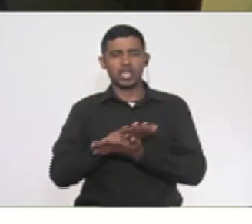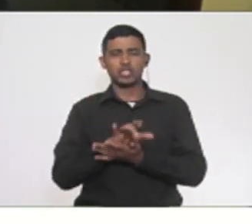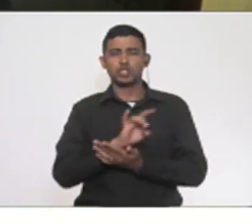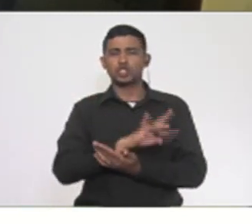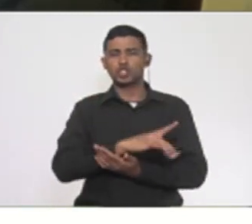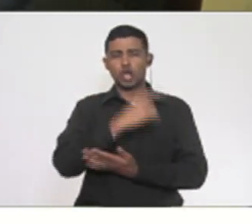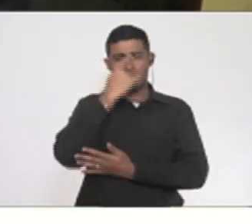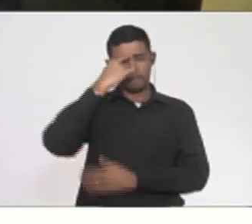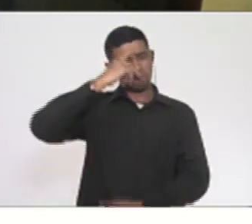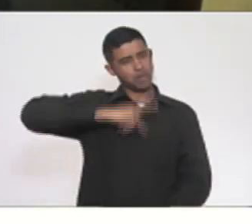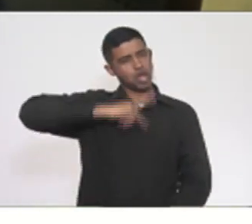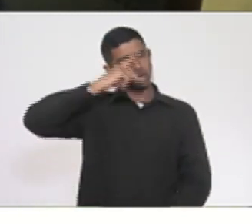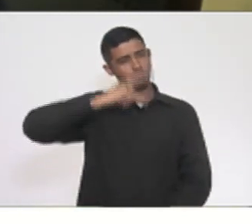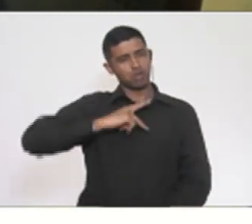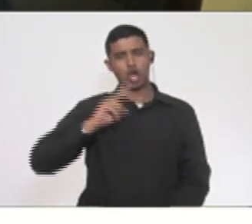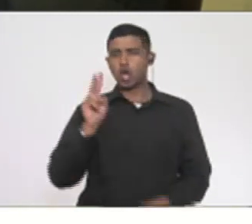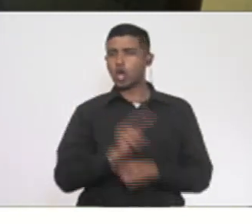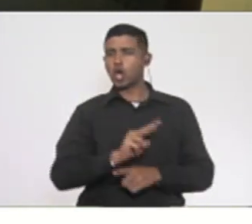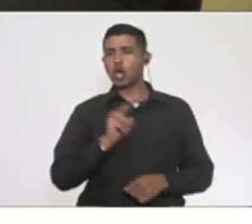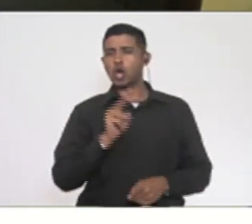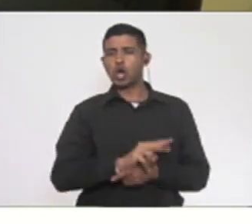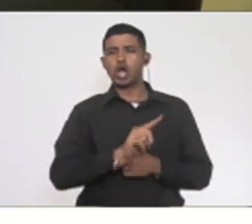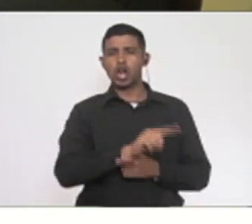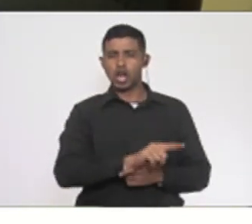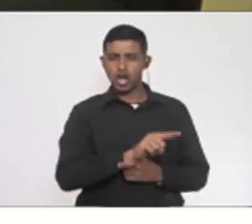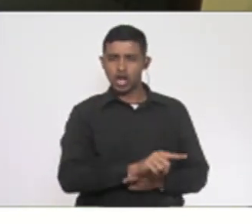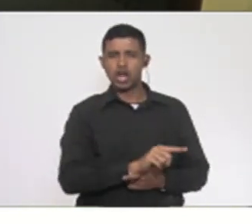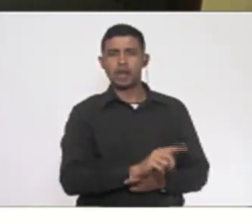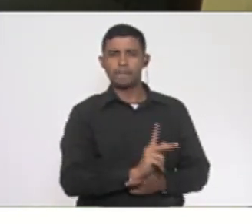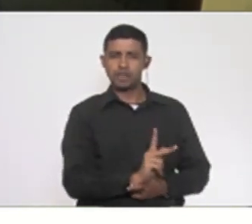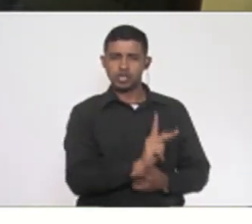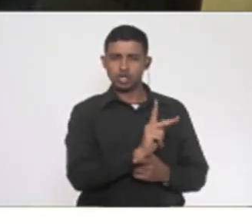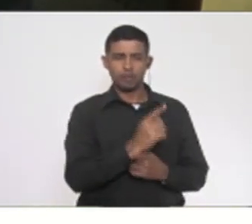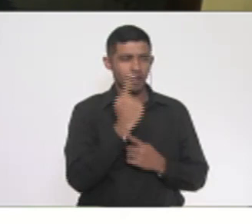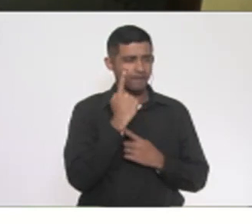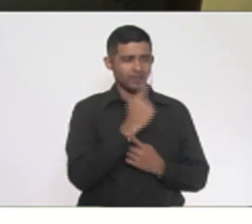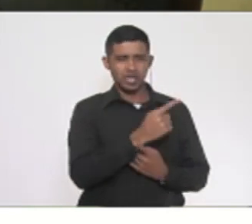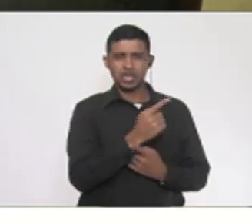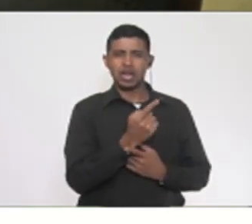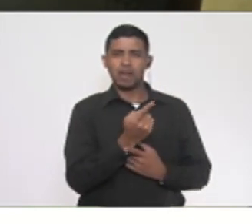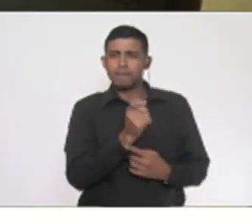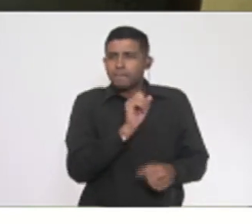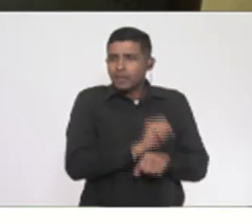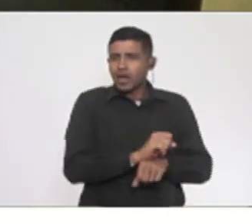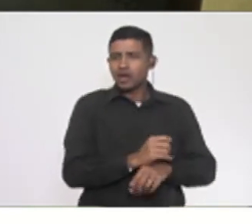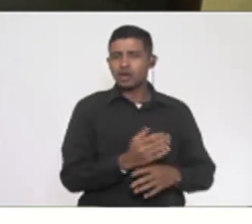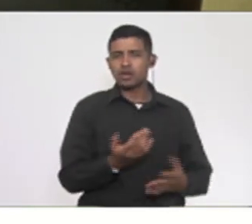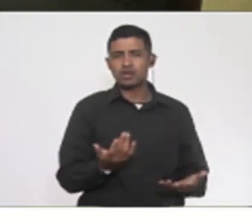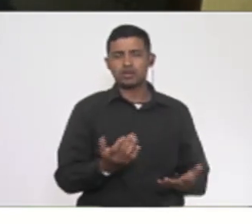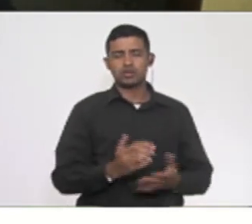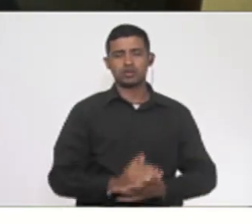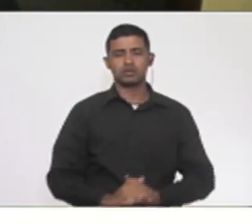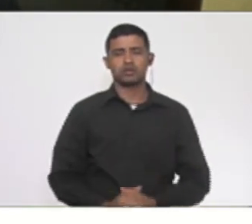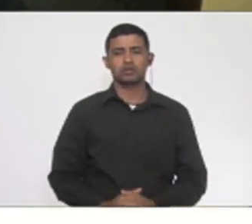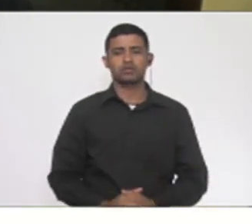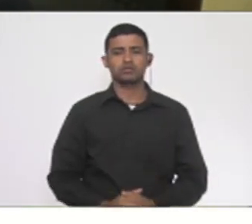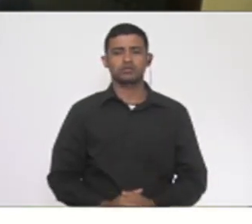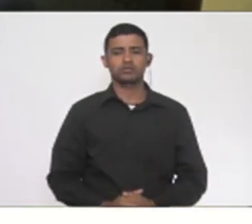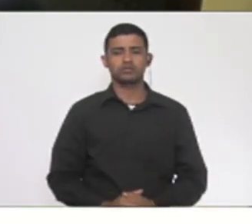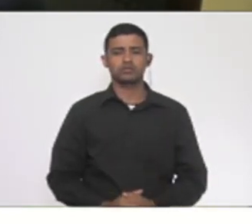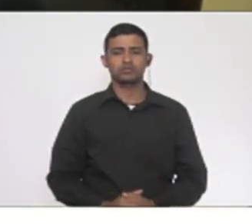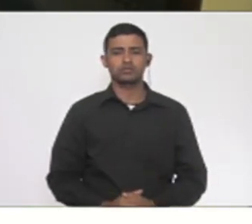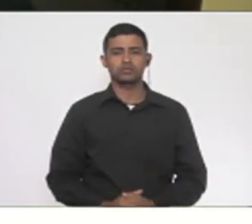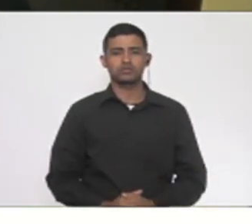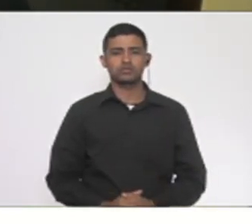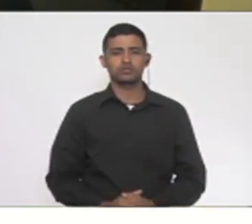mercado, manter uma empresa como a Petrobras confortavelmente parada, porque